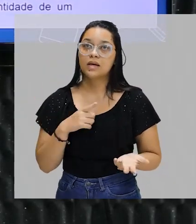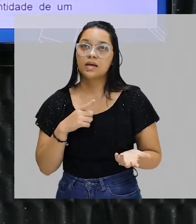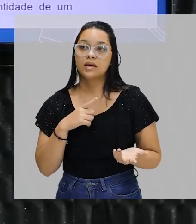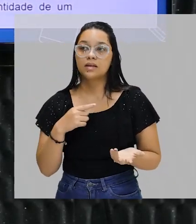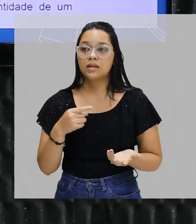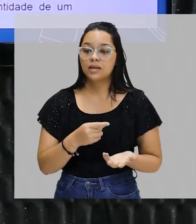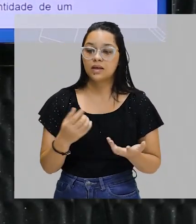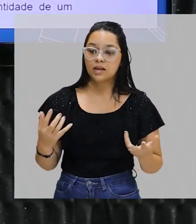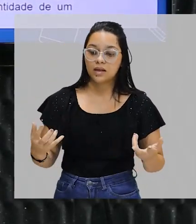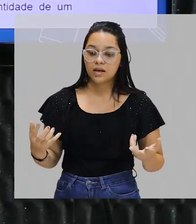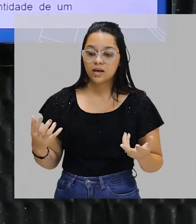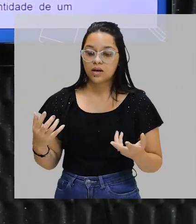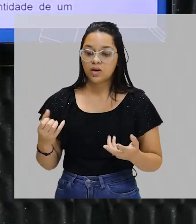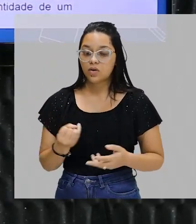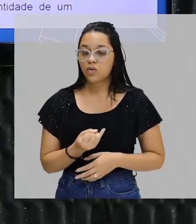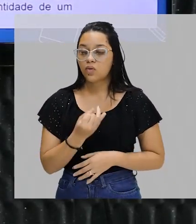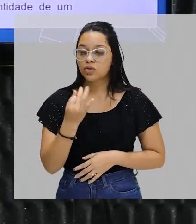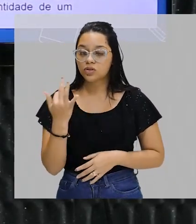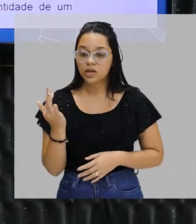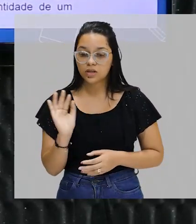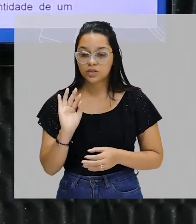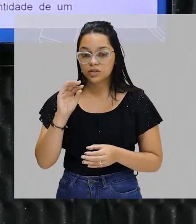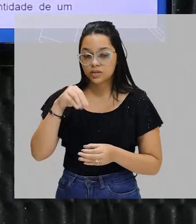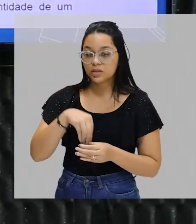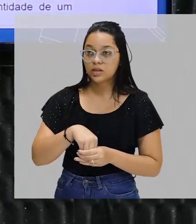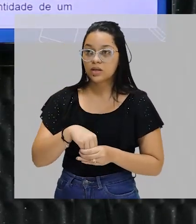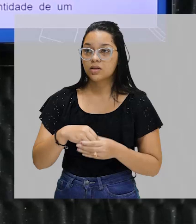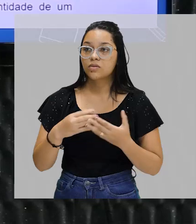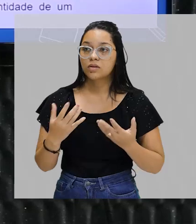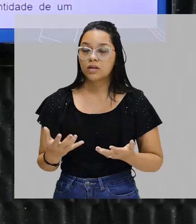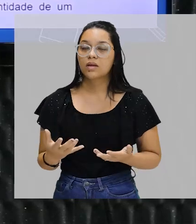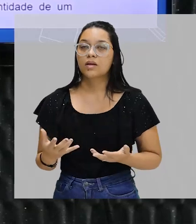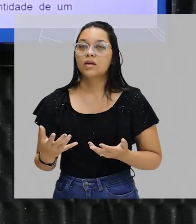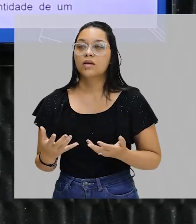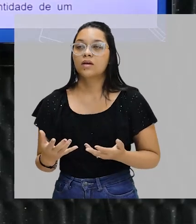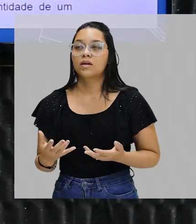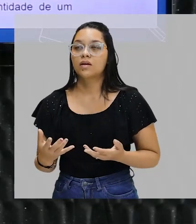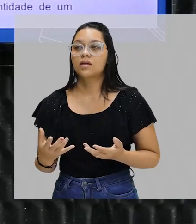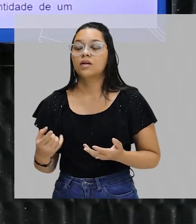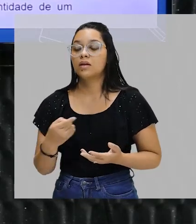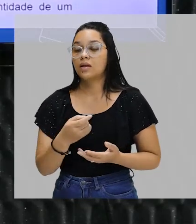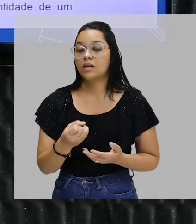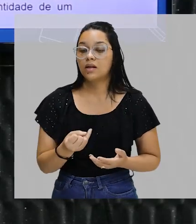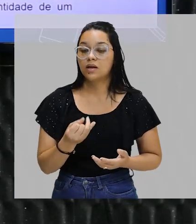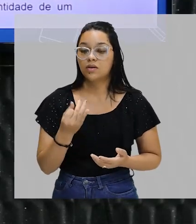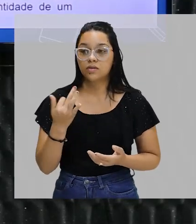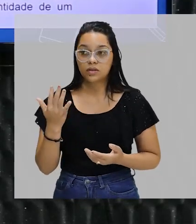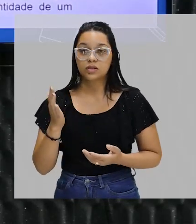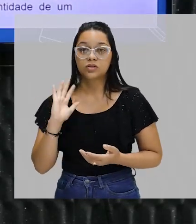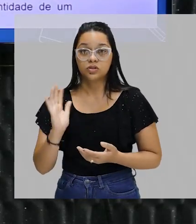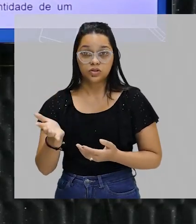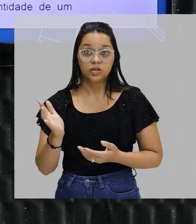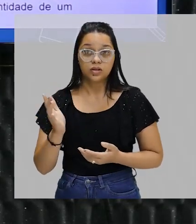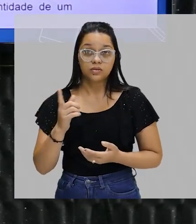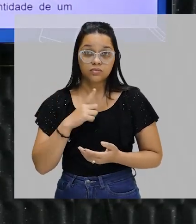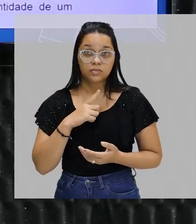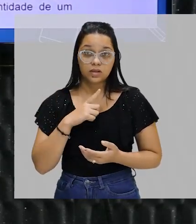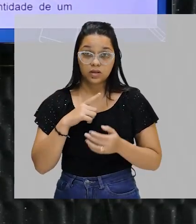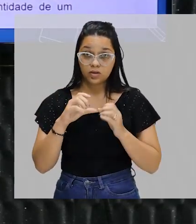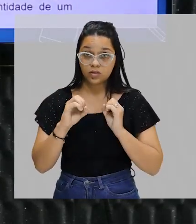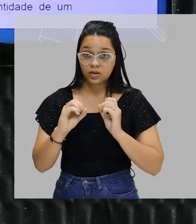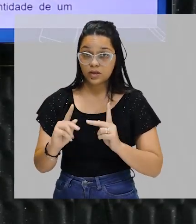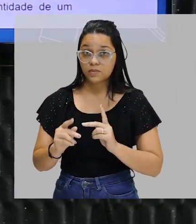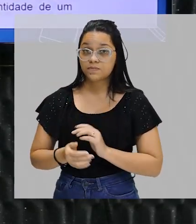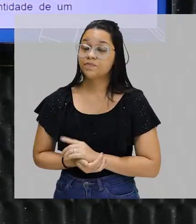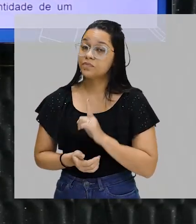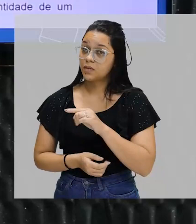se aquela quantidade está dentro, né, se o ácido está dentro daquela quantidade pré-estabelecida, tá certo?